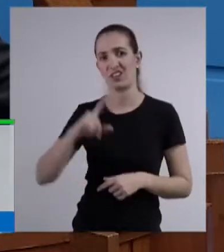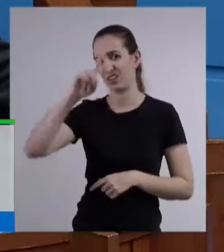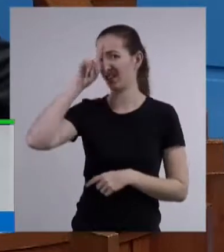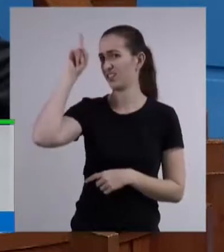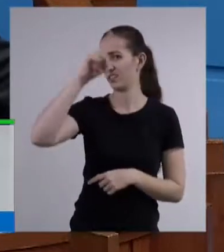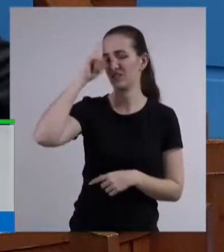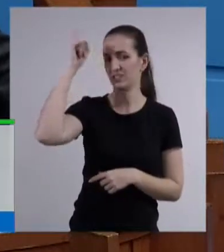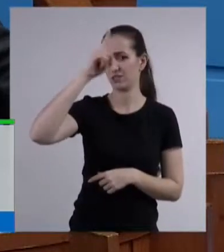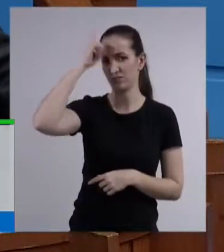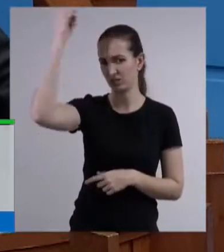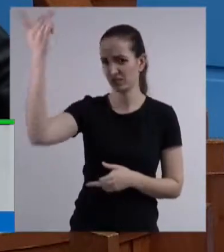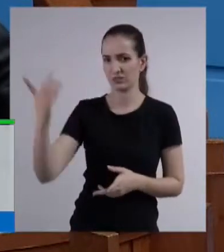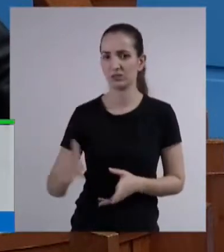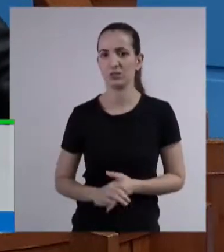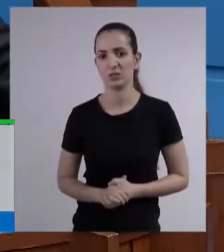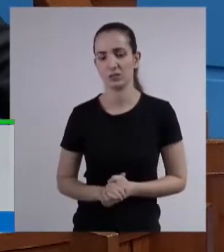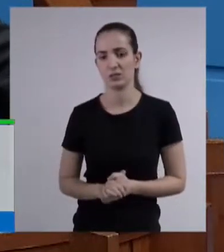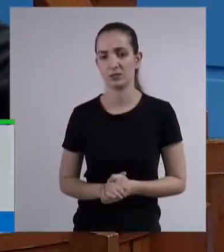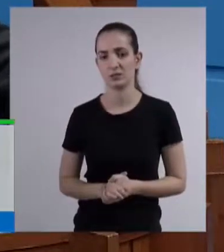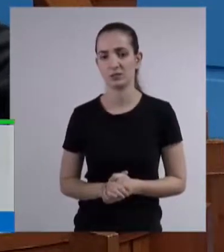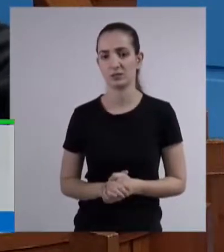inventando